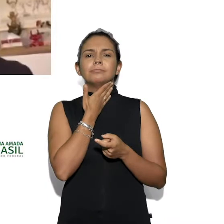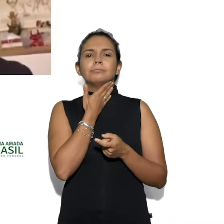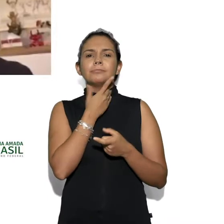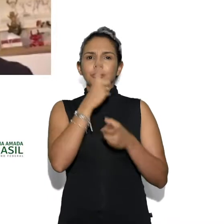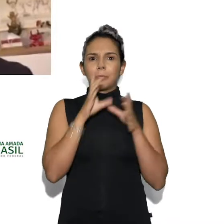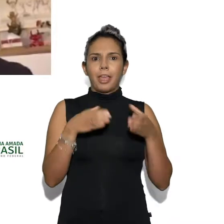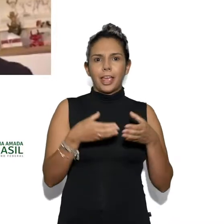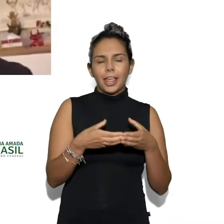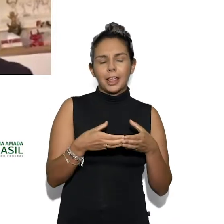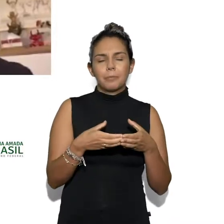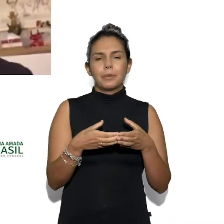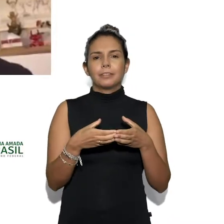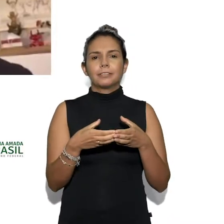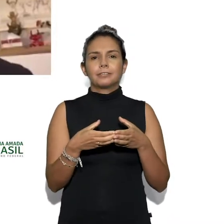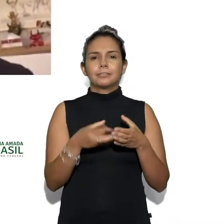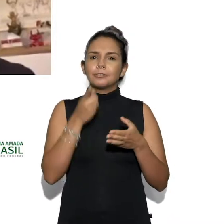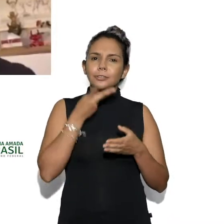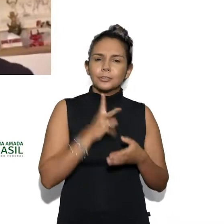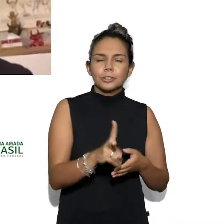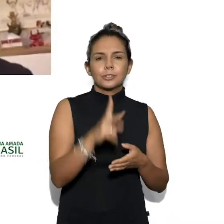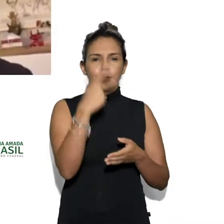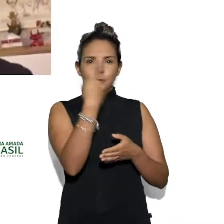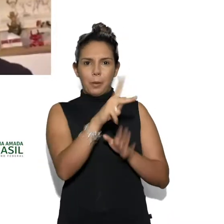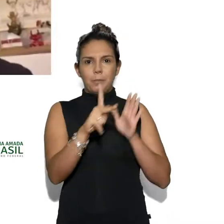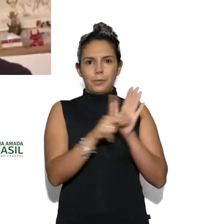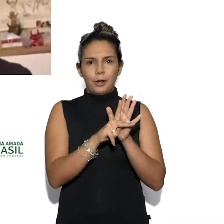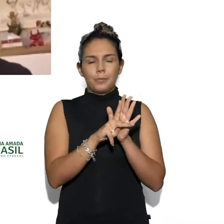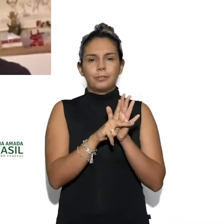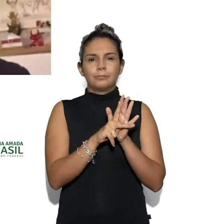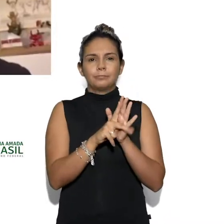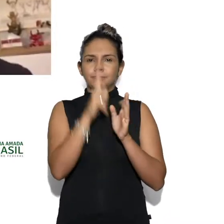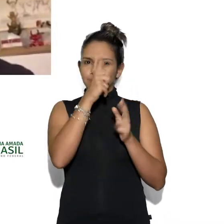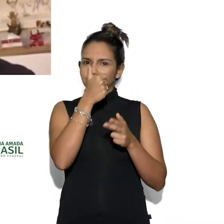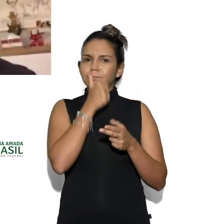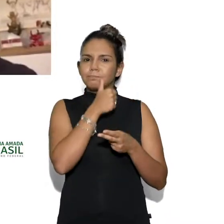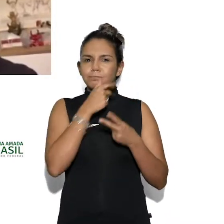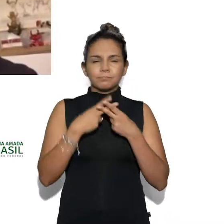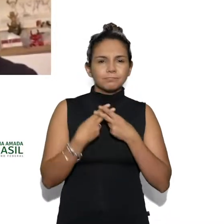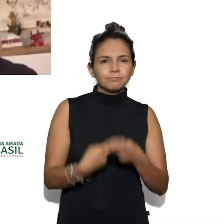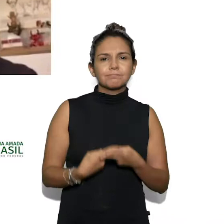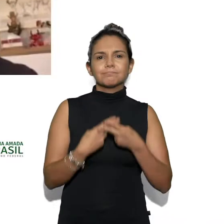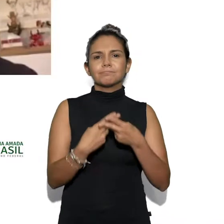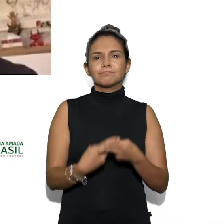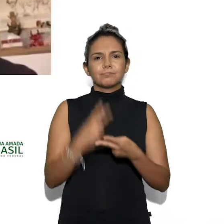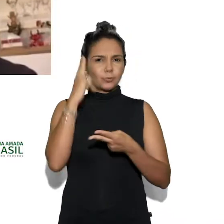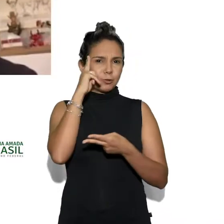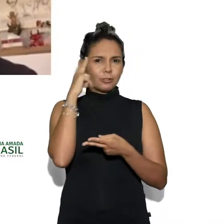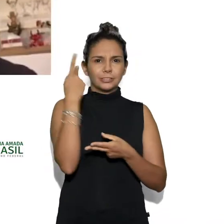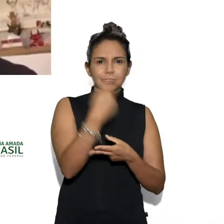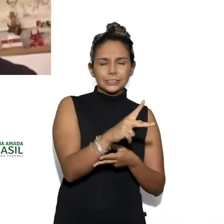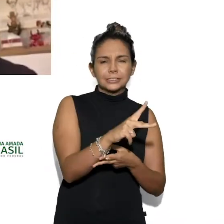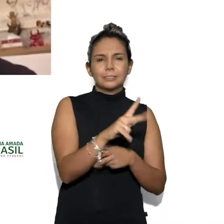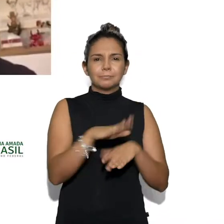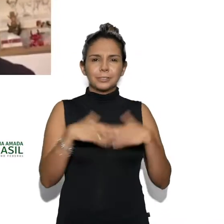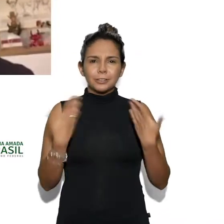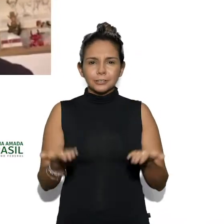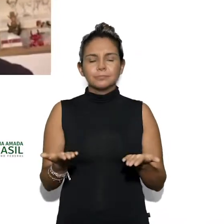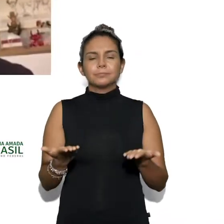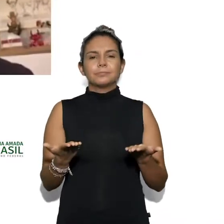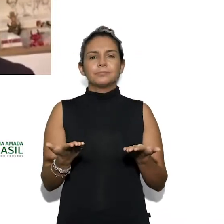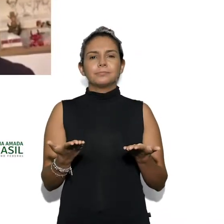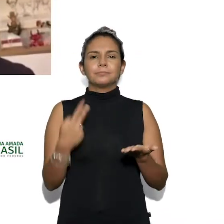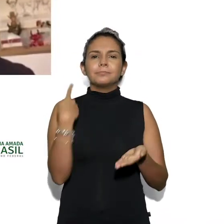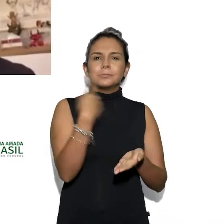uma equipa, é uma continuidade sua, é uma resistência, é um sonho seu, então,